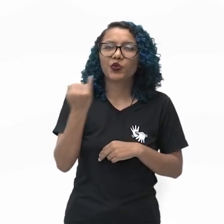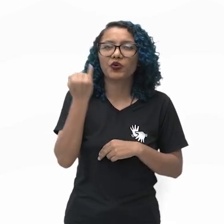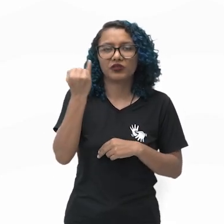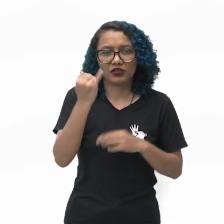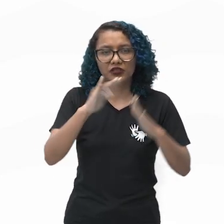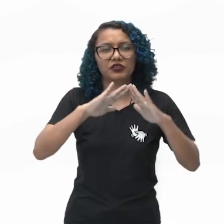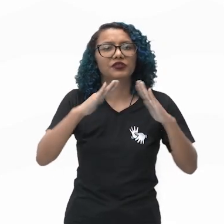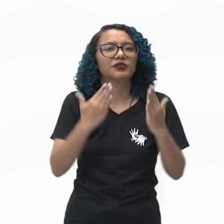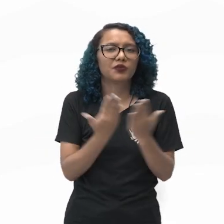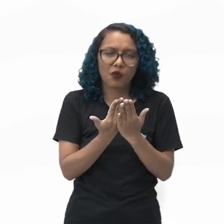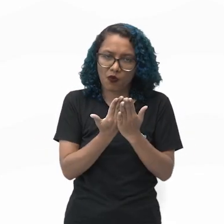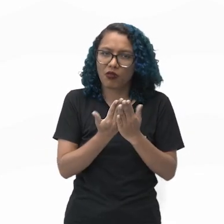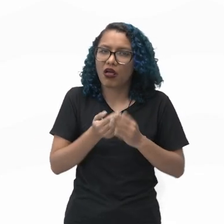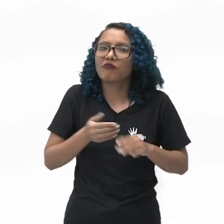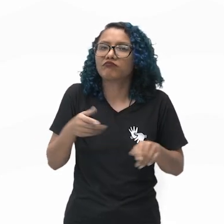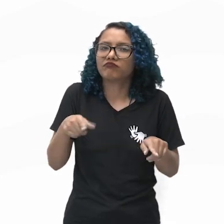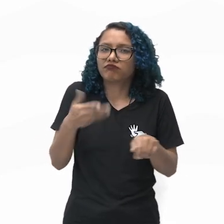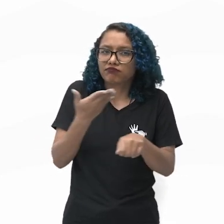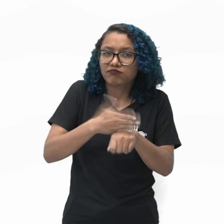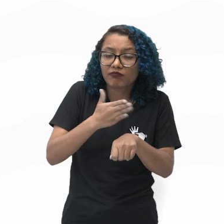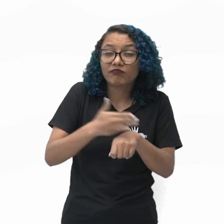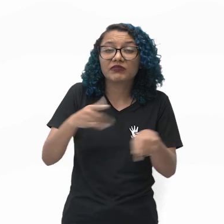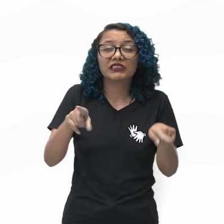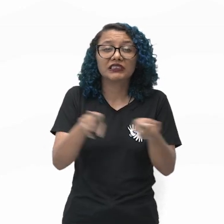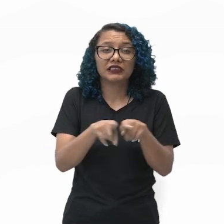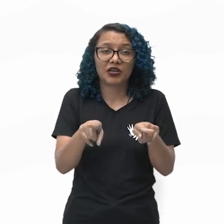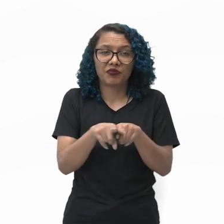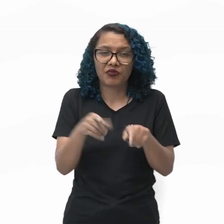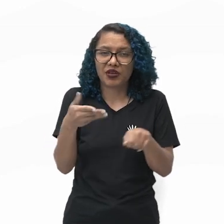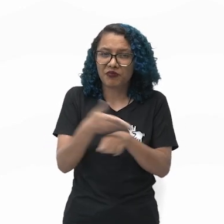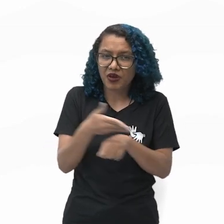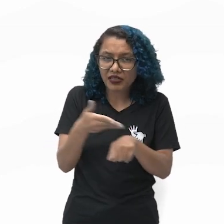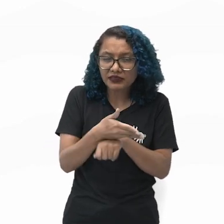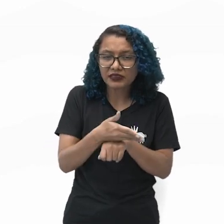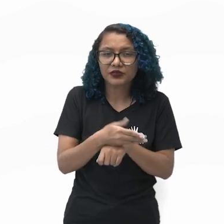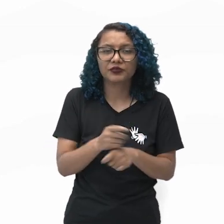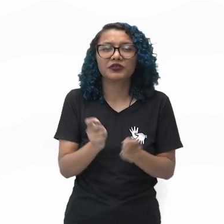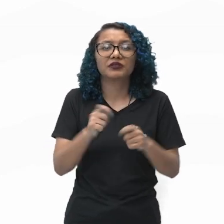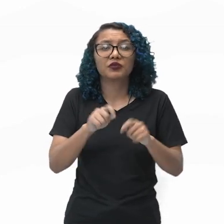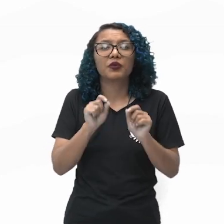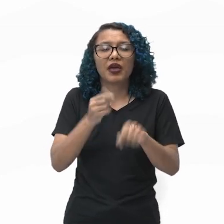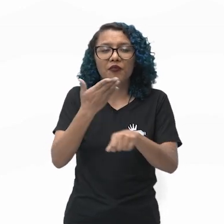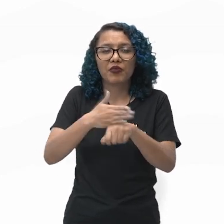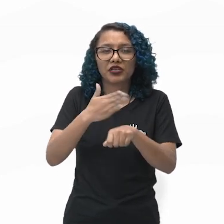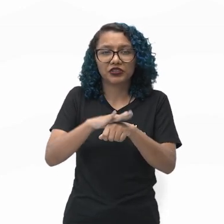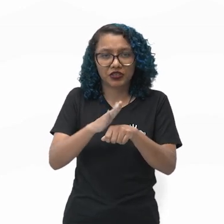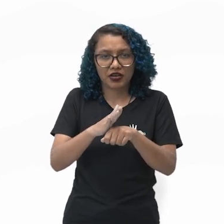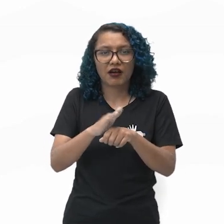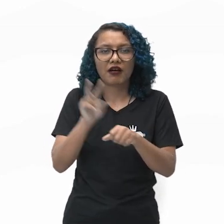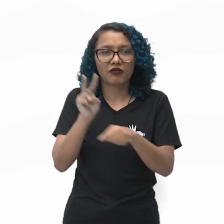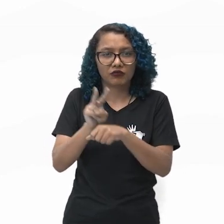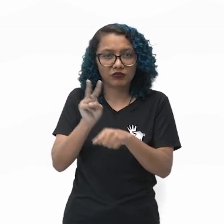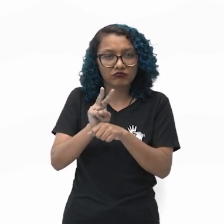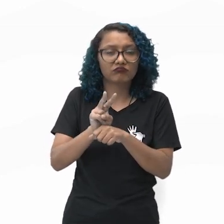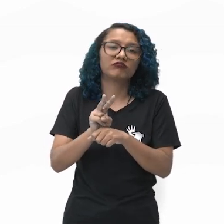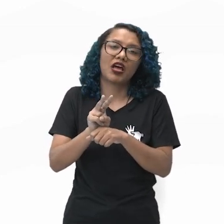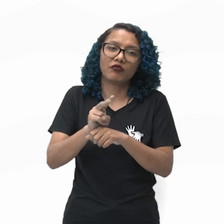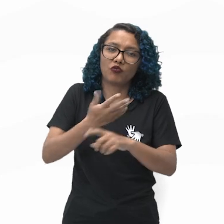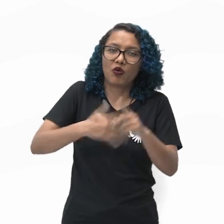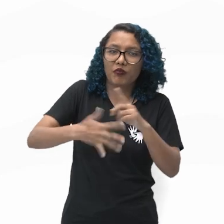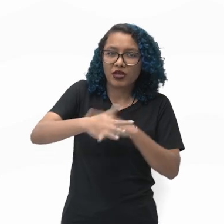esteja envolvida nessa prática de colocar a educação ambiental aí no currículo.